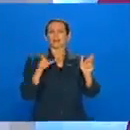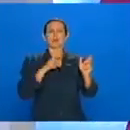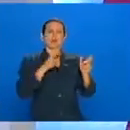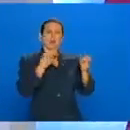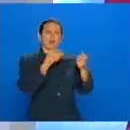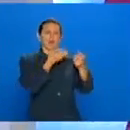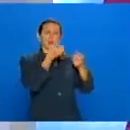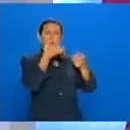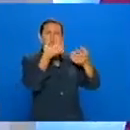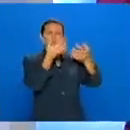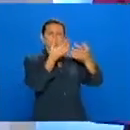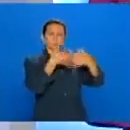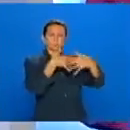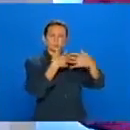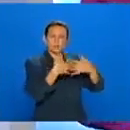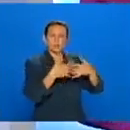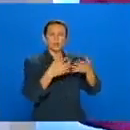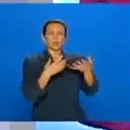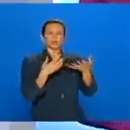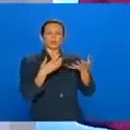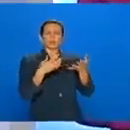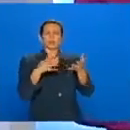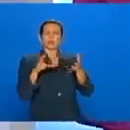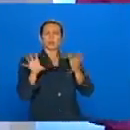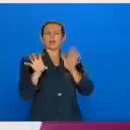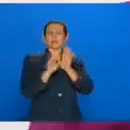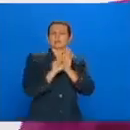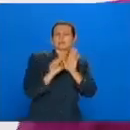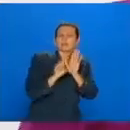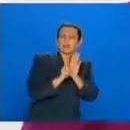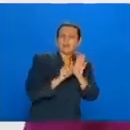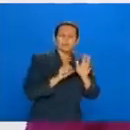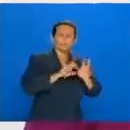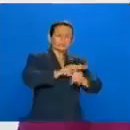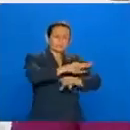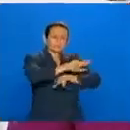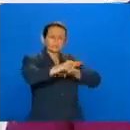complexa, abstrata, completas.